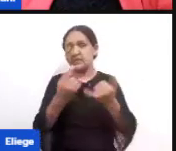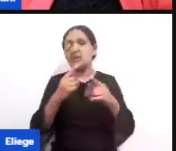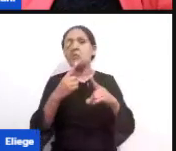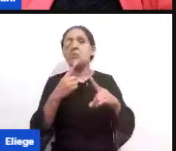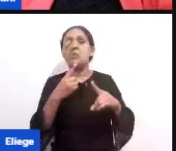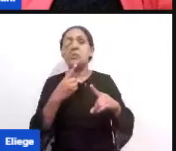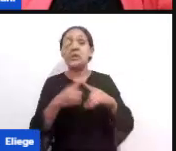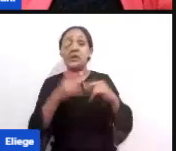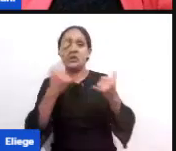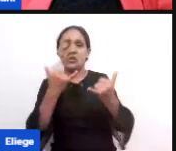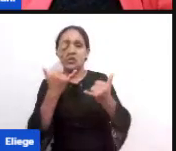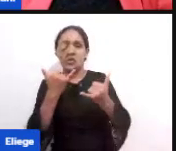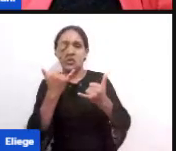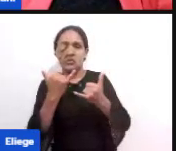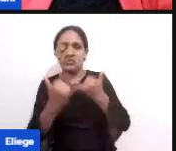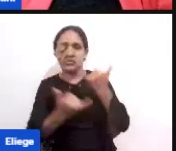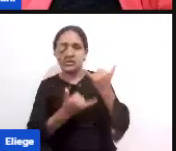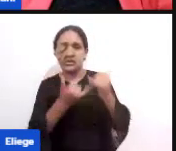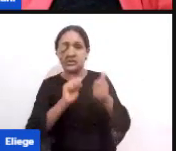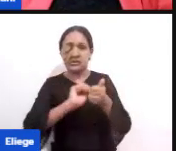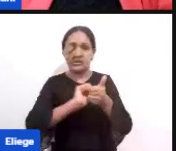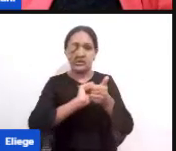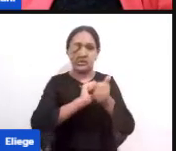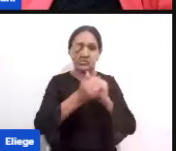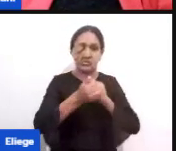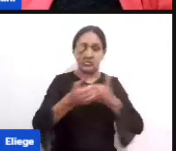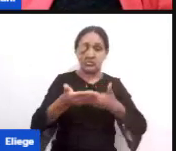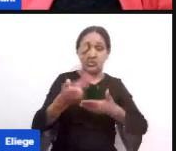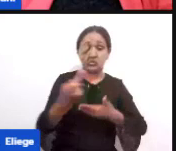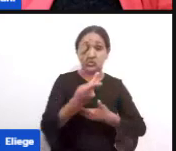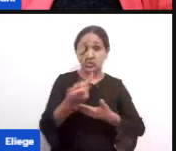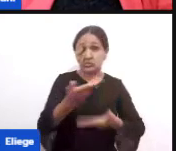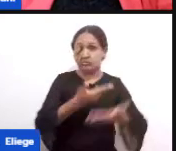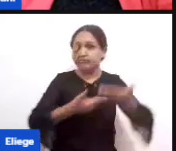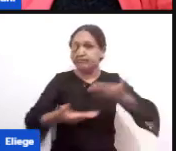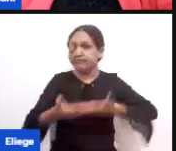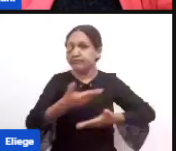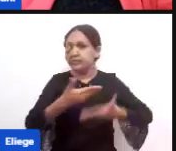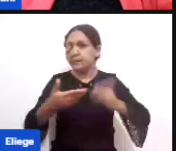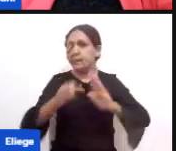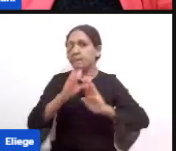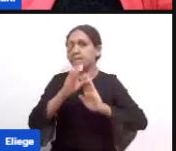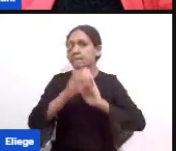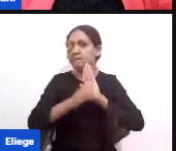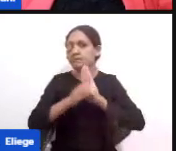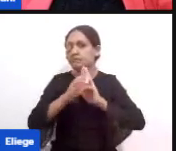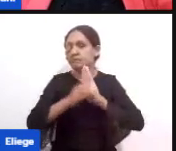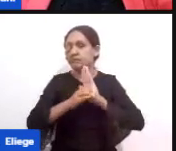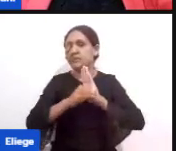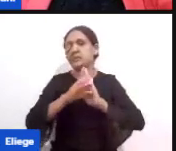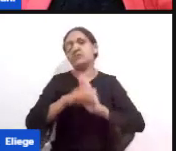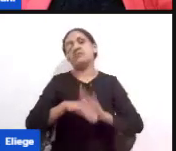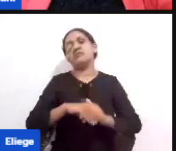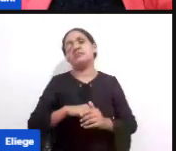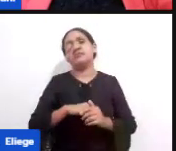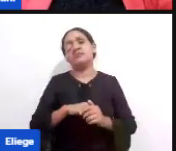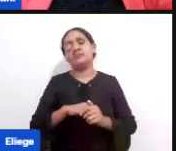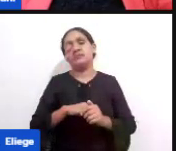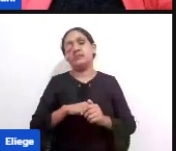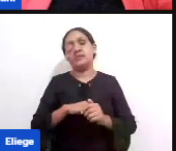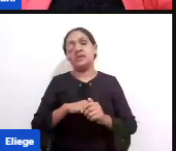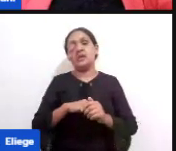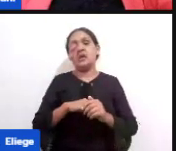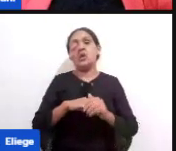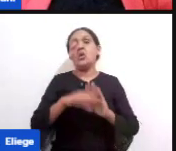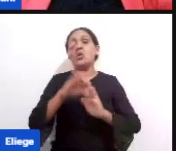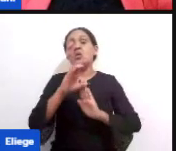no ensino, ele é relativo ao componente curricular. No componente